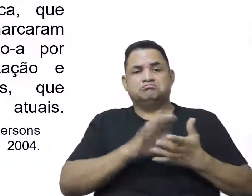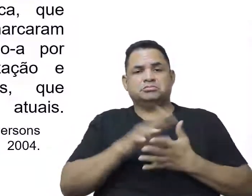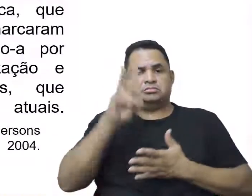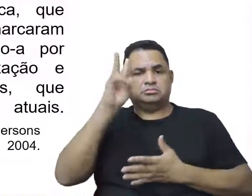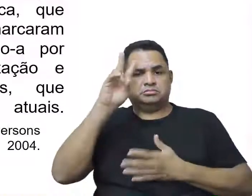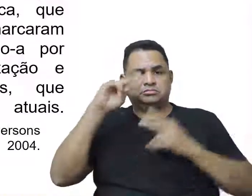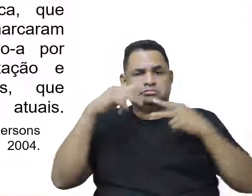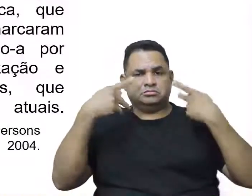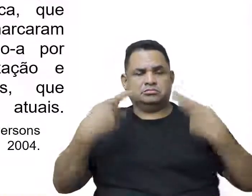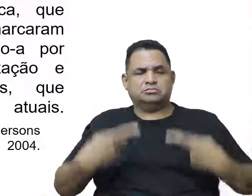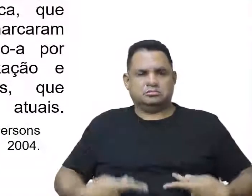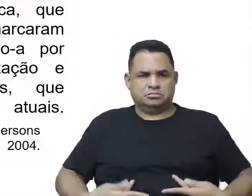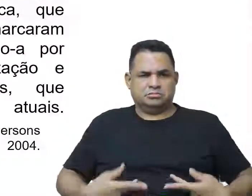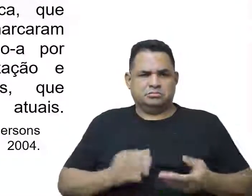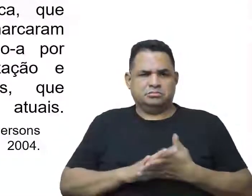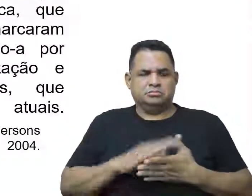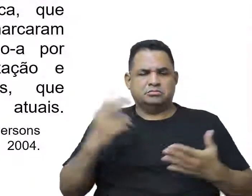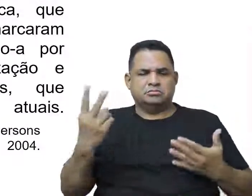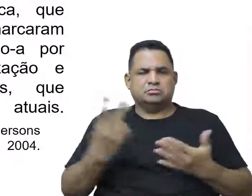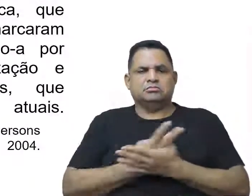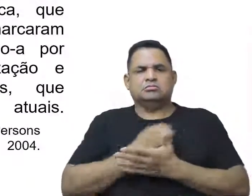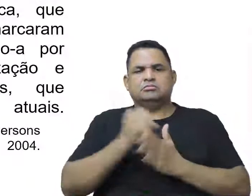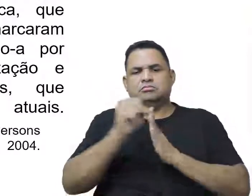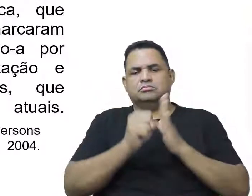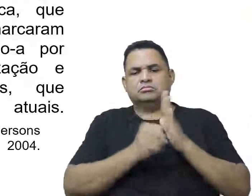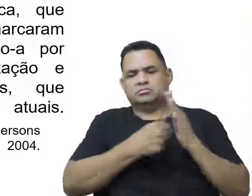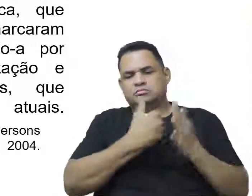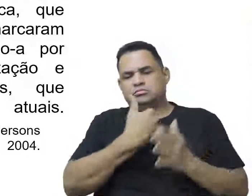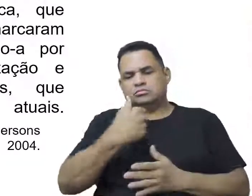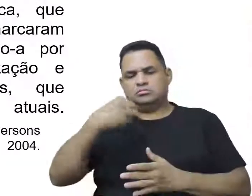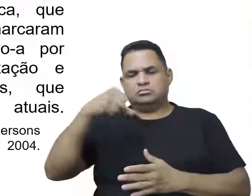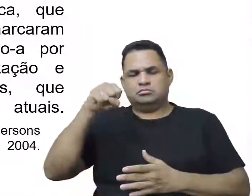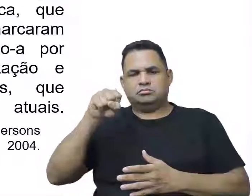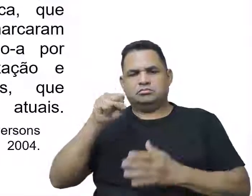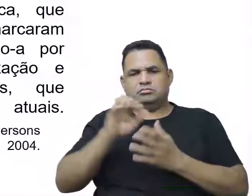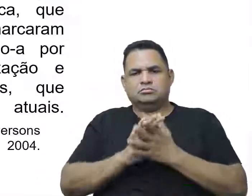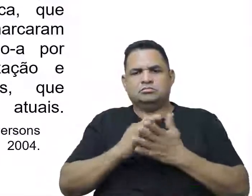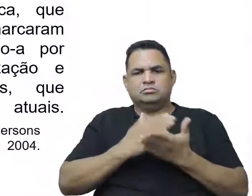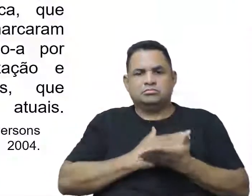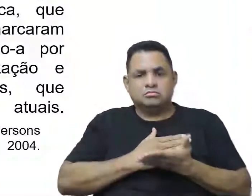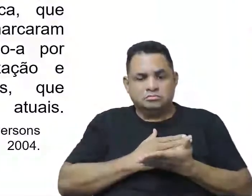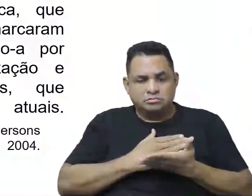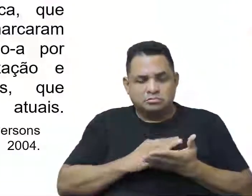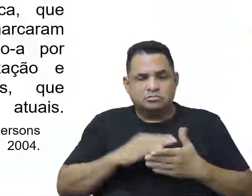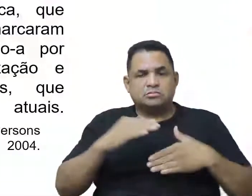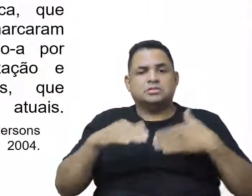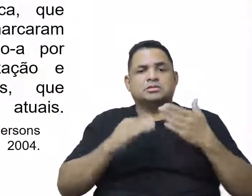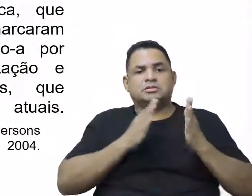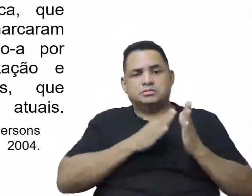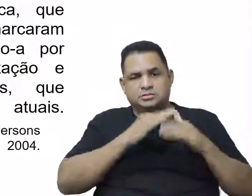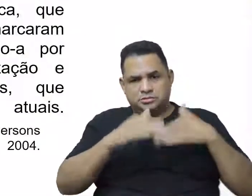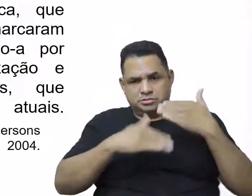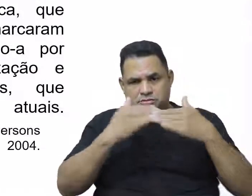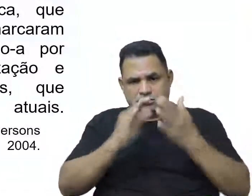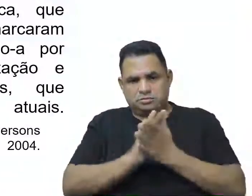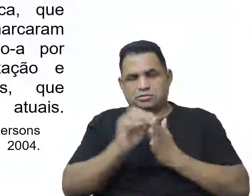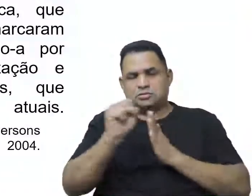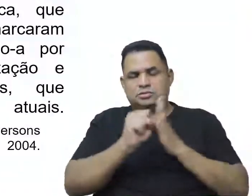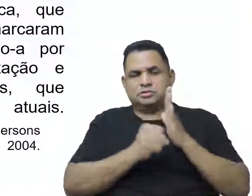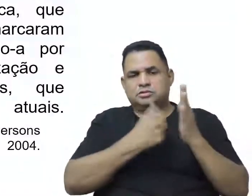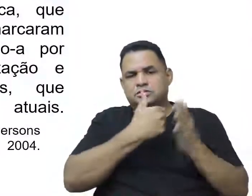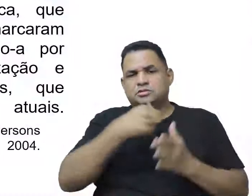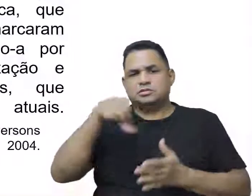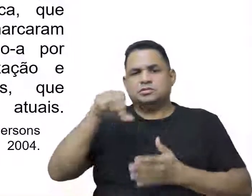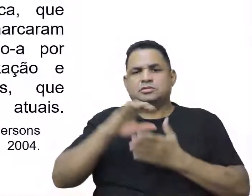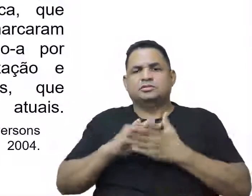da humanidade, aquelas que aconteceram no século XVIII e que se estenderam no século XIX, só